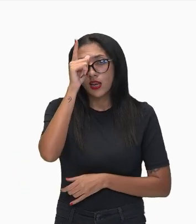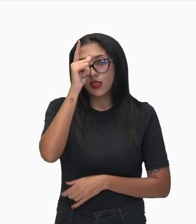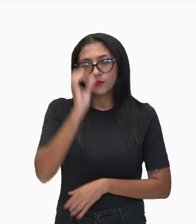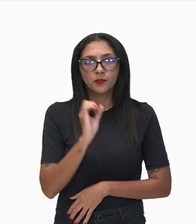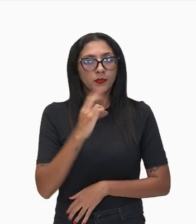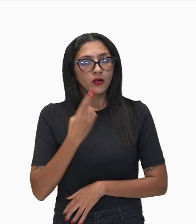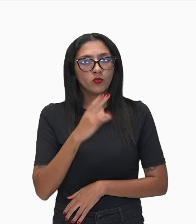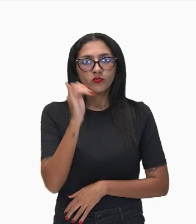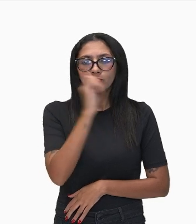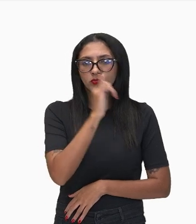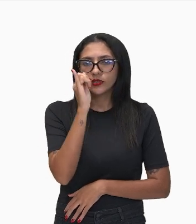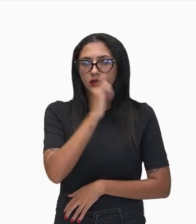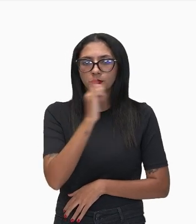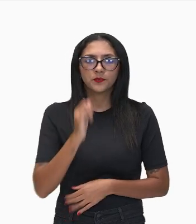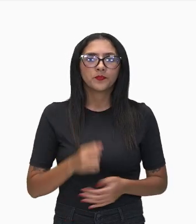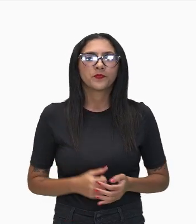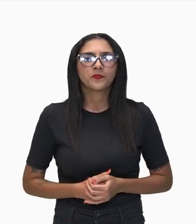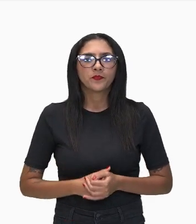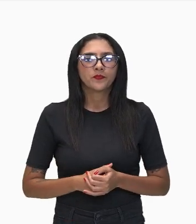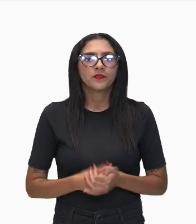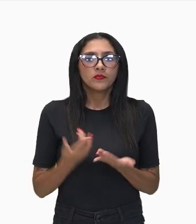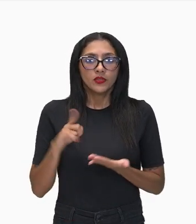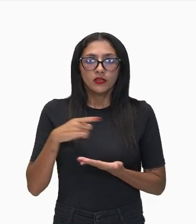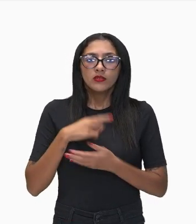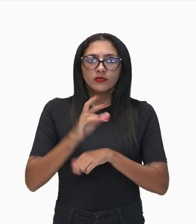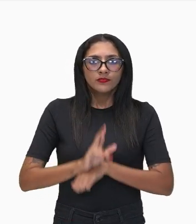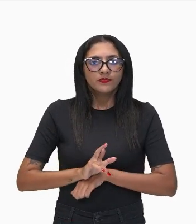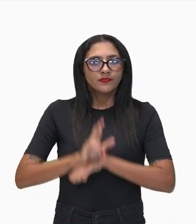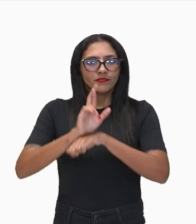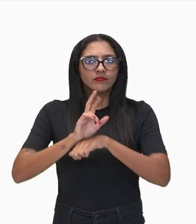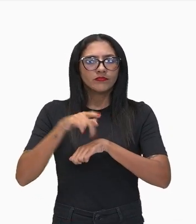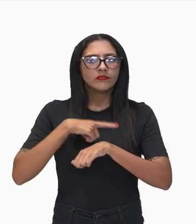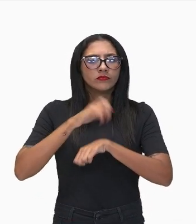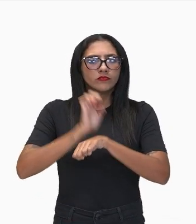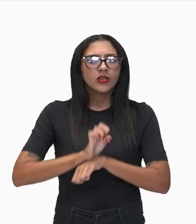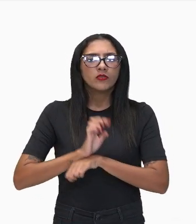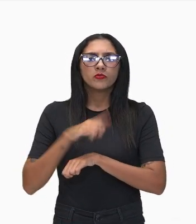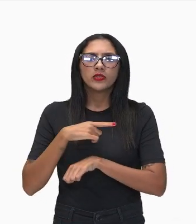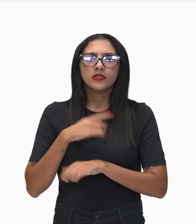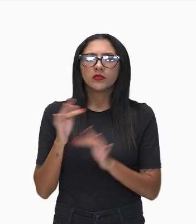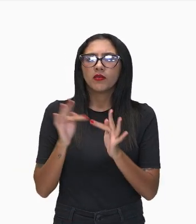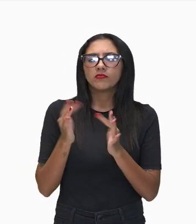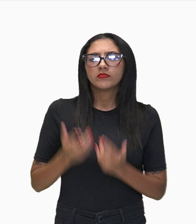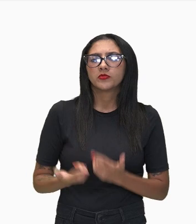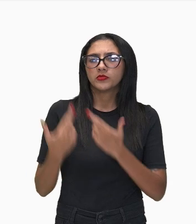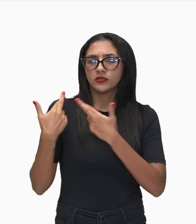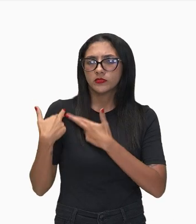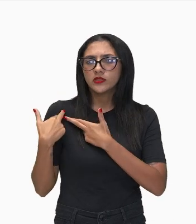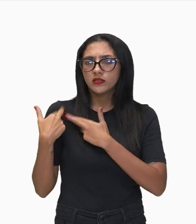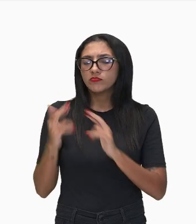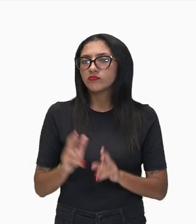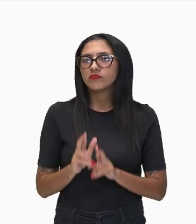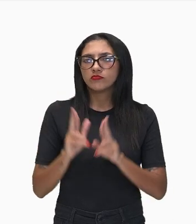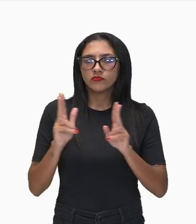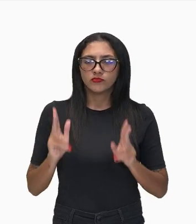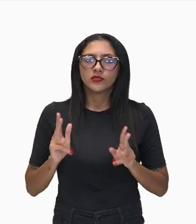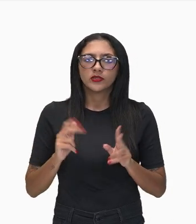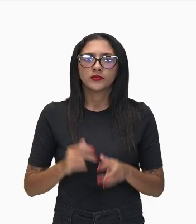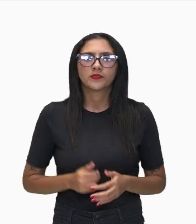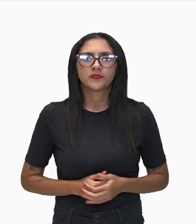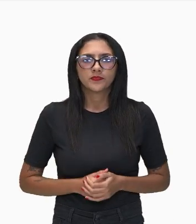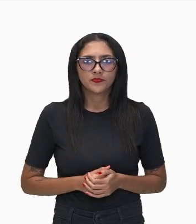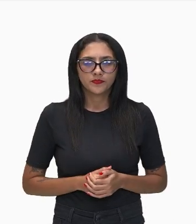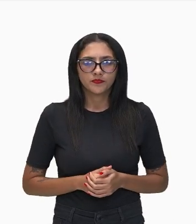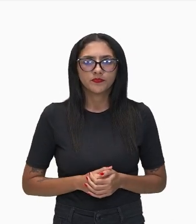de Estado, ele tem essa função mais cerimonial, né, de representação daquele Estado-nação lá